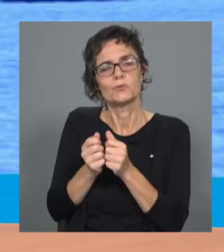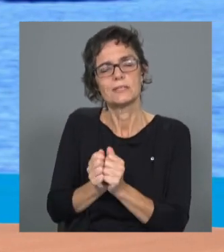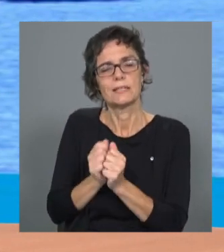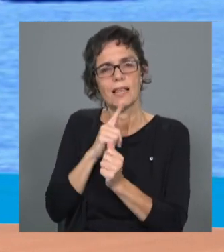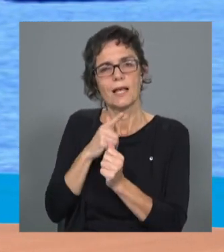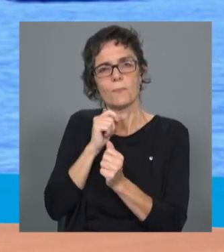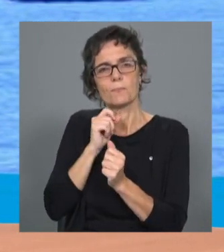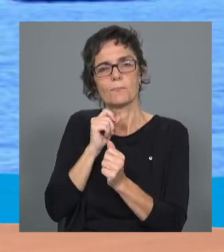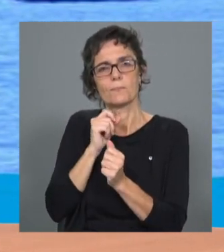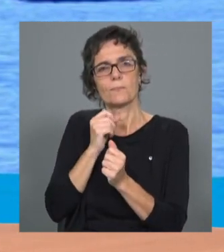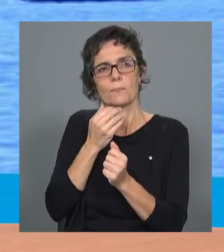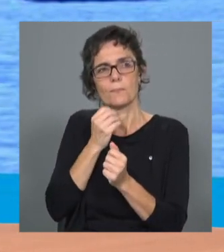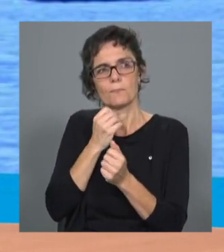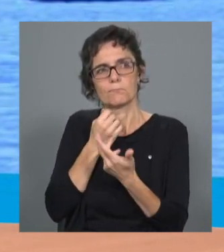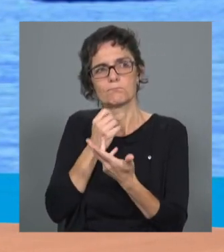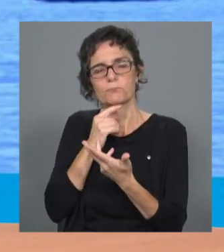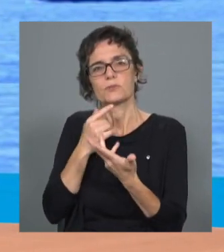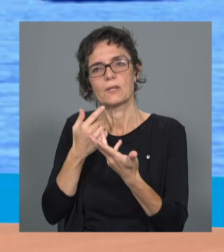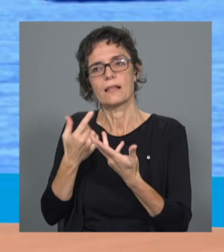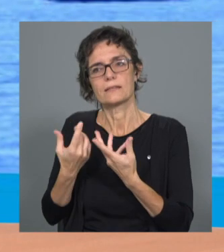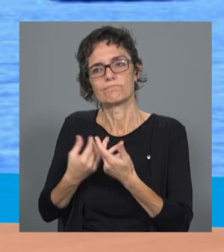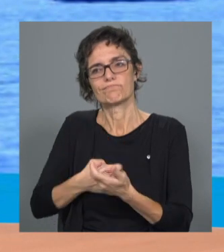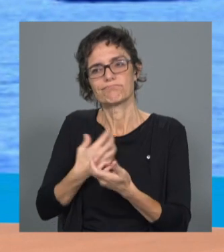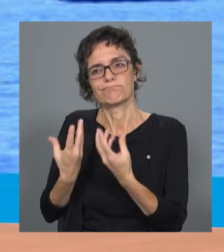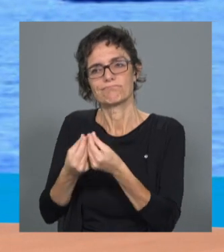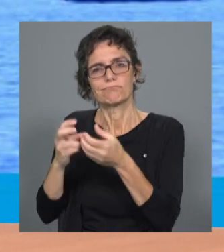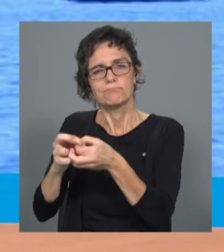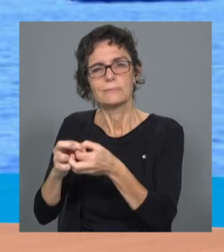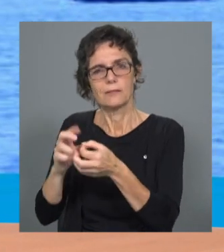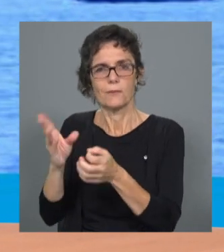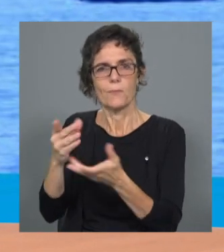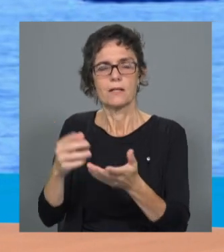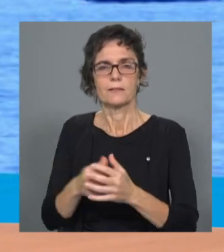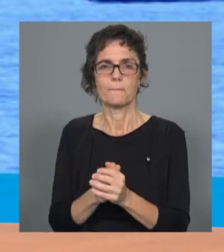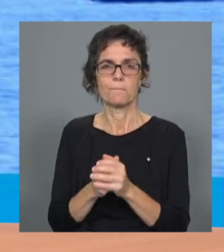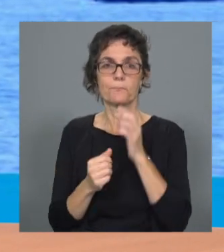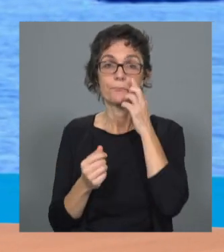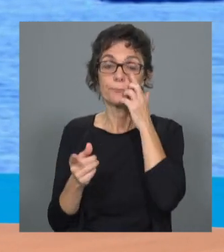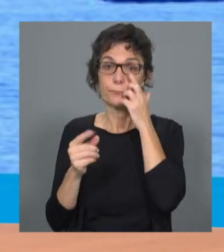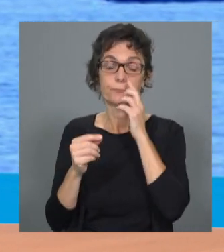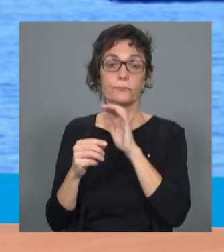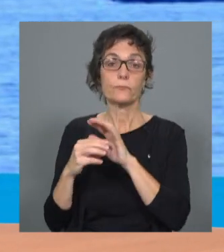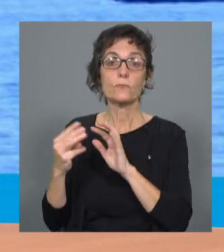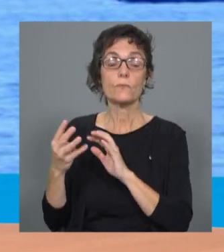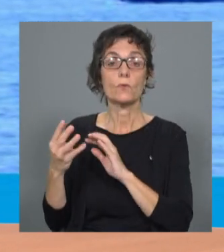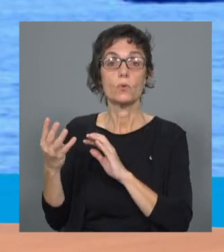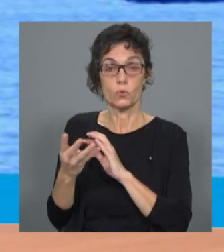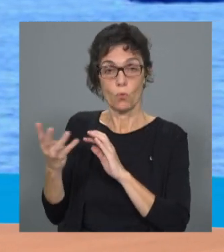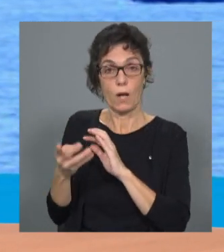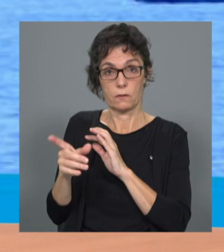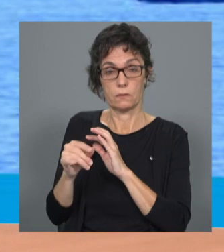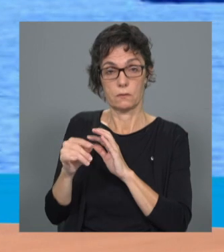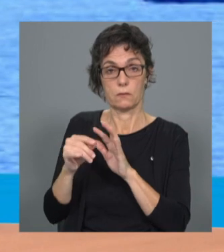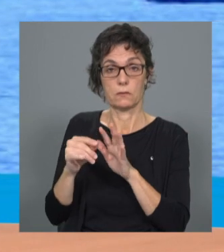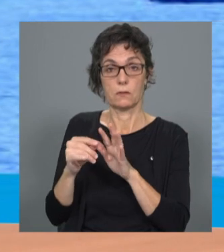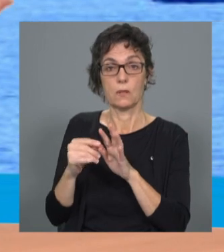atrás, e vamos... Então, os meus sogros estão também sepultados na aldeia deles,